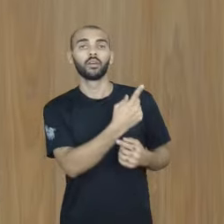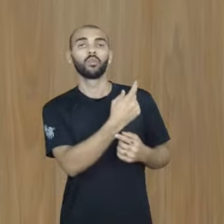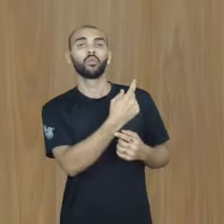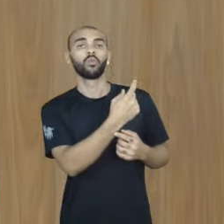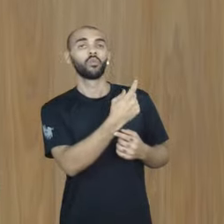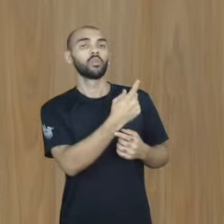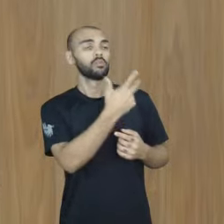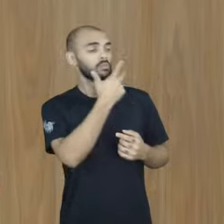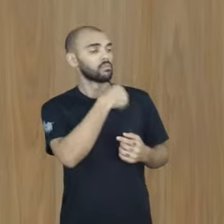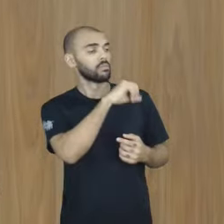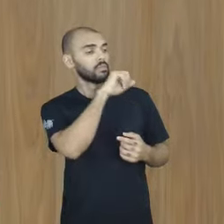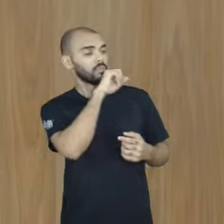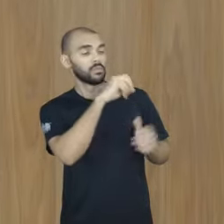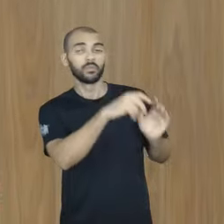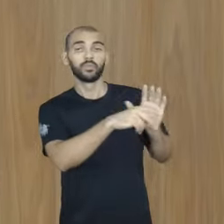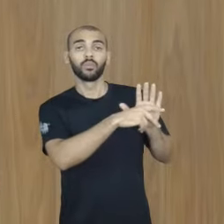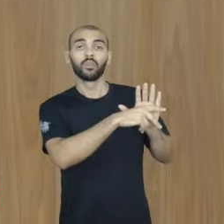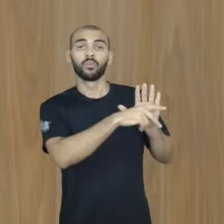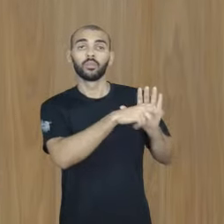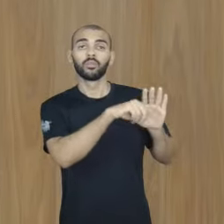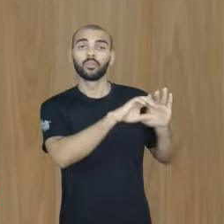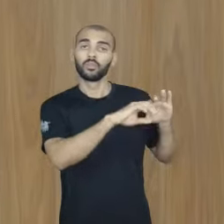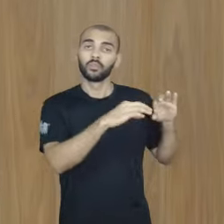essa oportunidade também. E